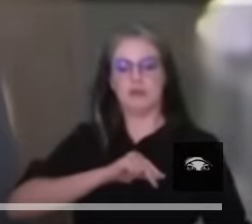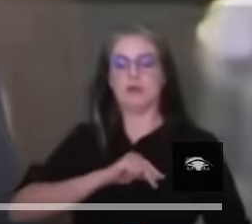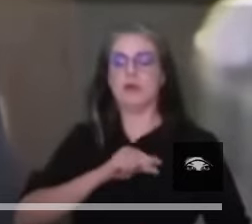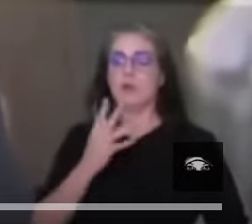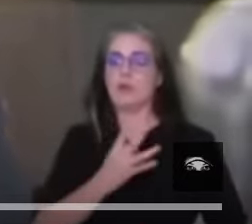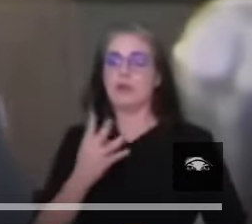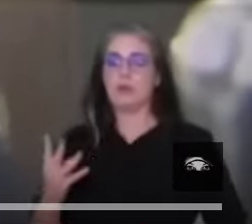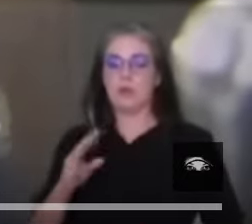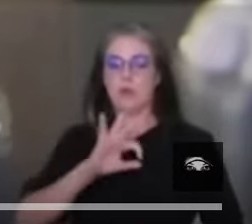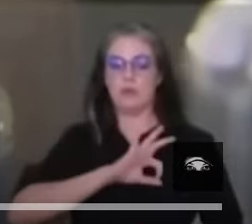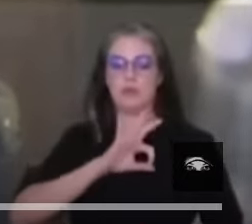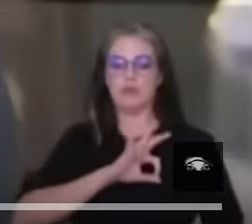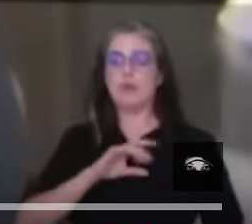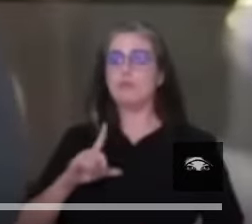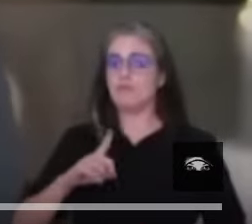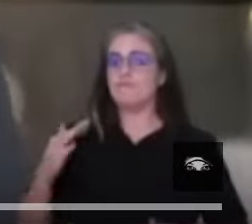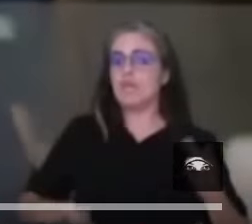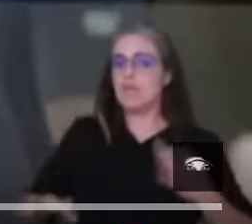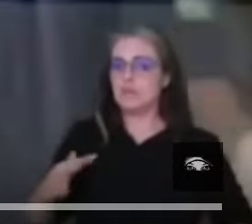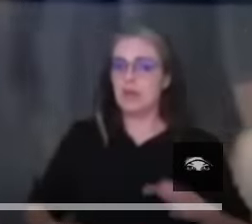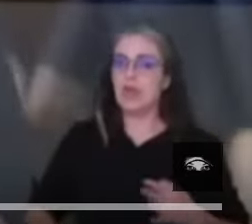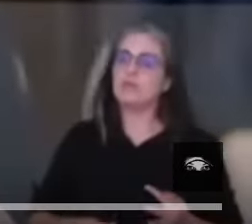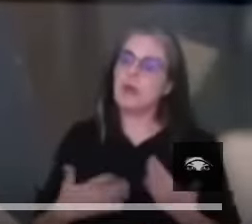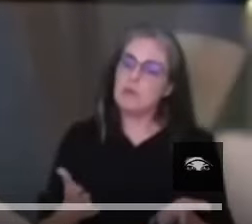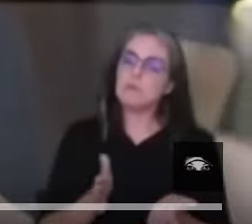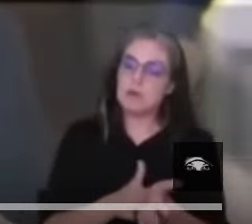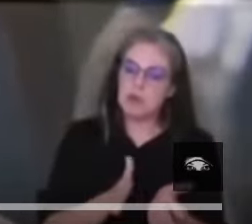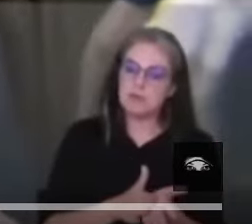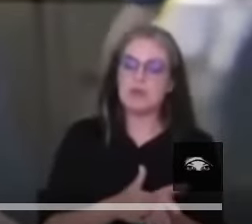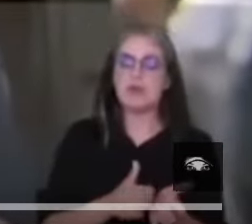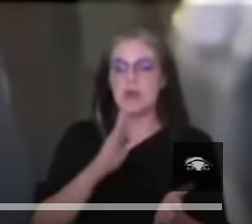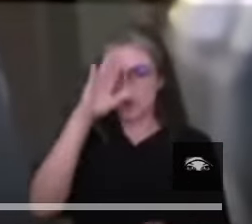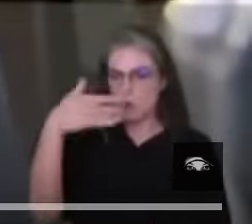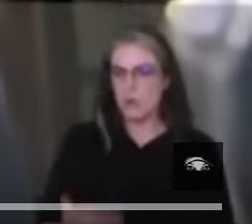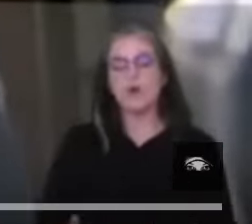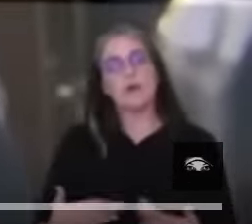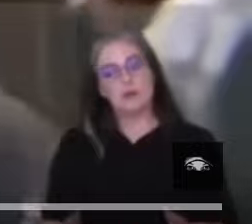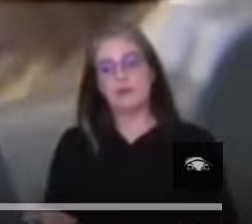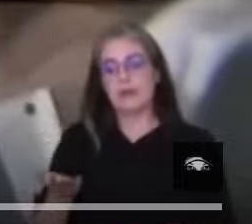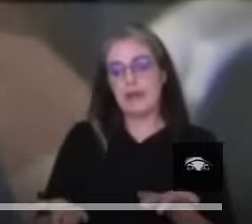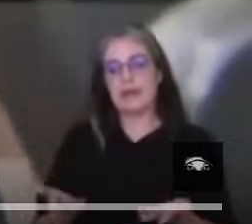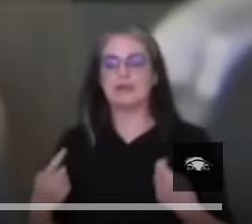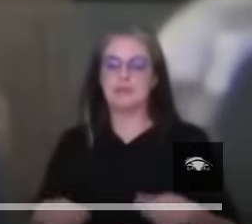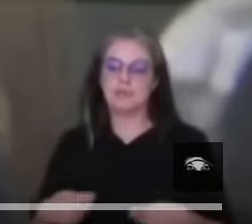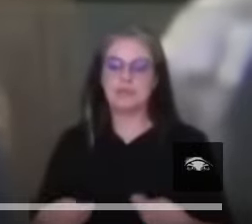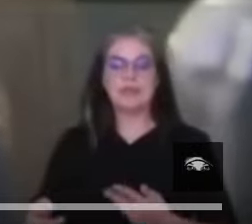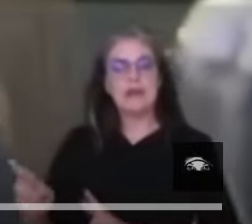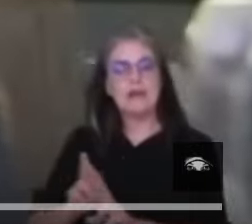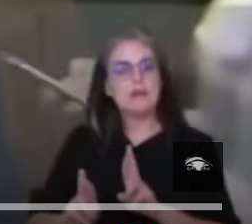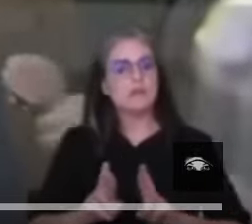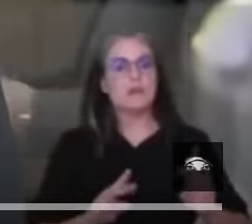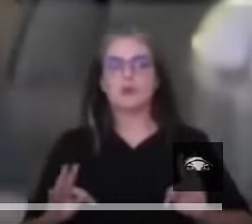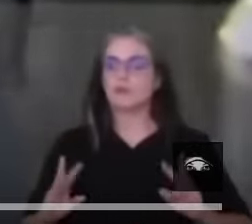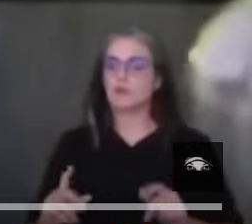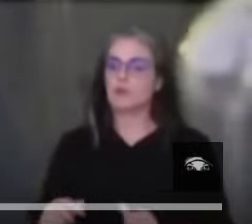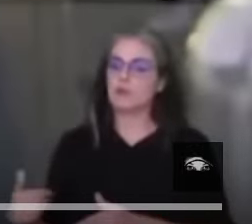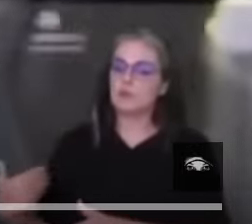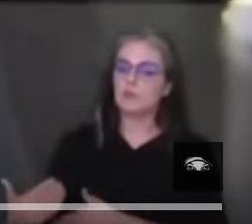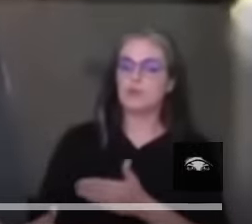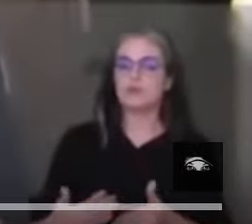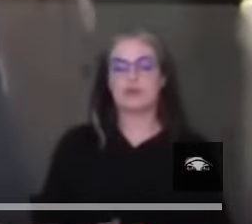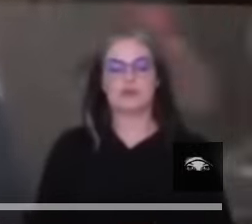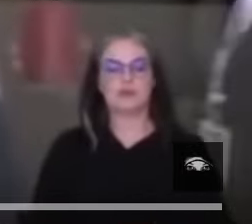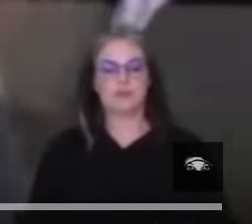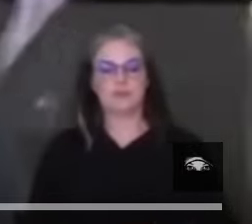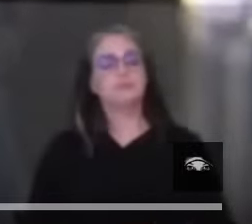Então, equilíbrio e firmeza, foi o tempo inteiro isso, na relação com as polícias, na relação com as Forças Armadas, com todos os atores envolvidos naquele processo. E a